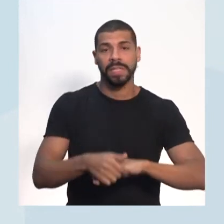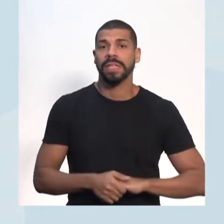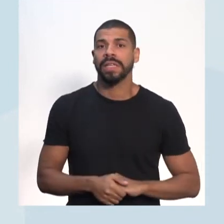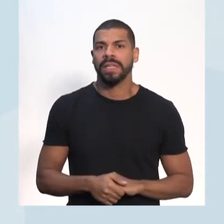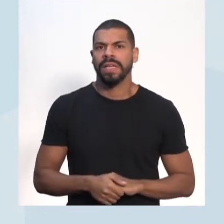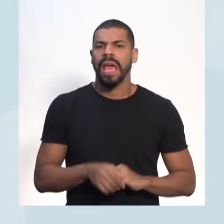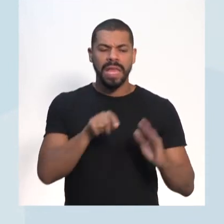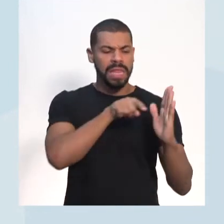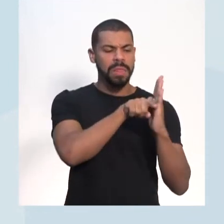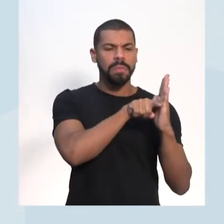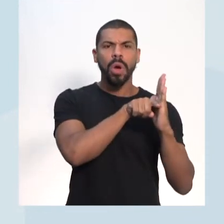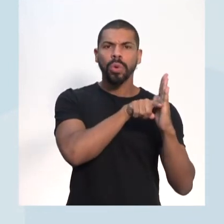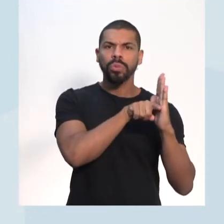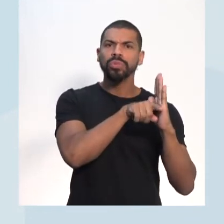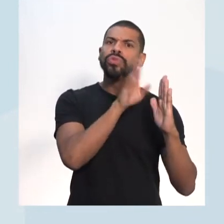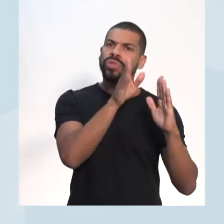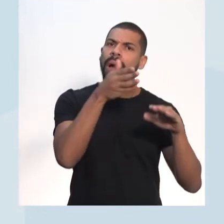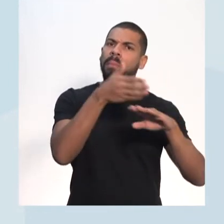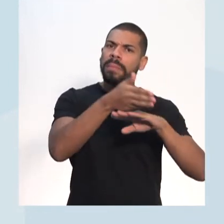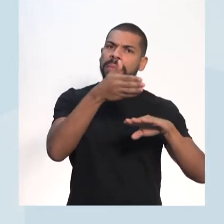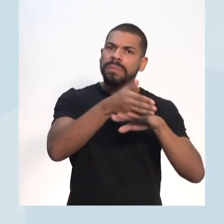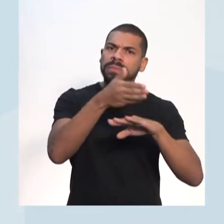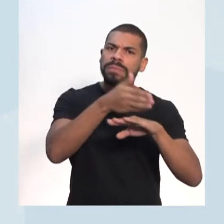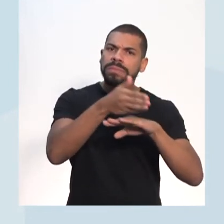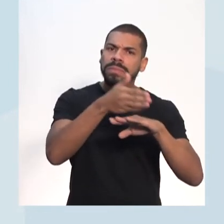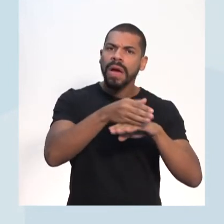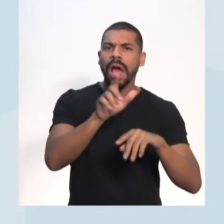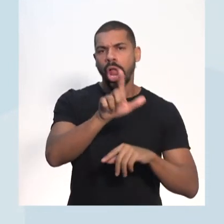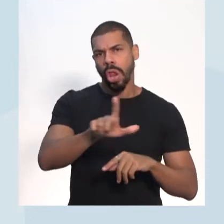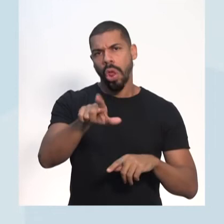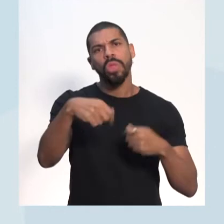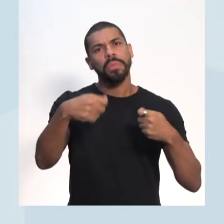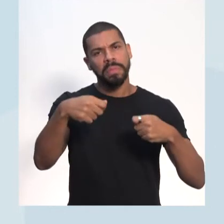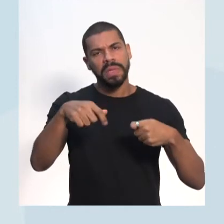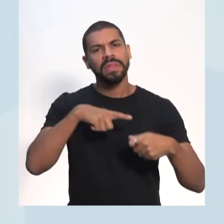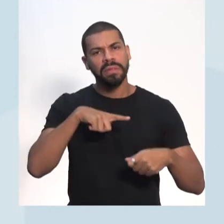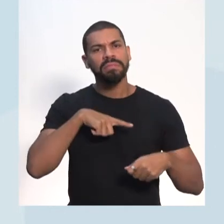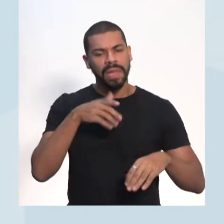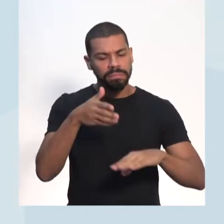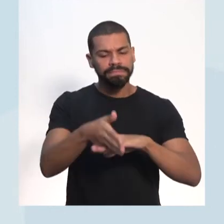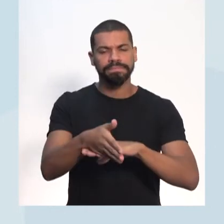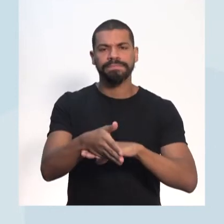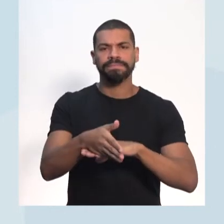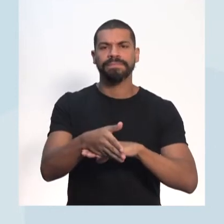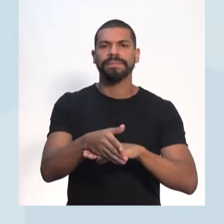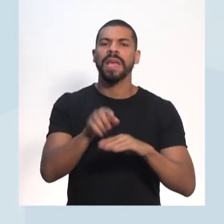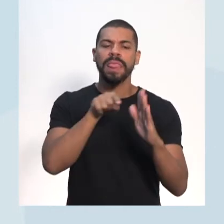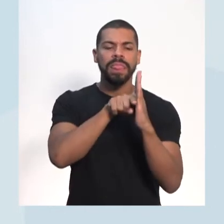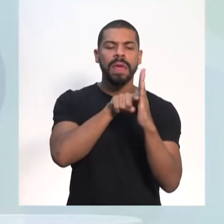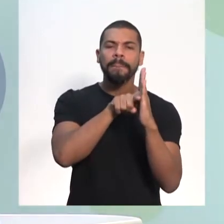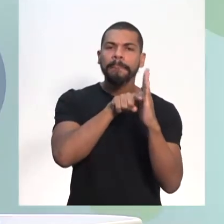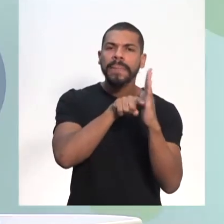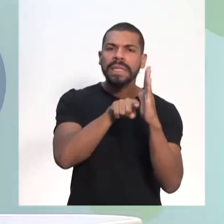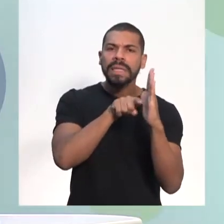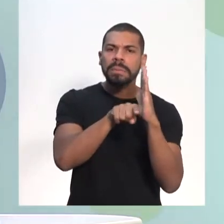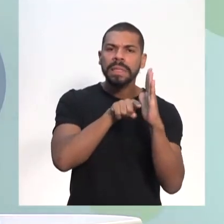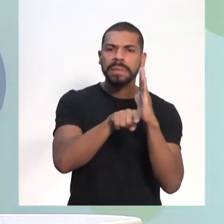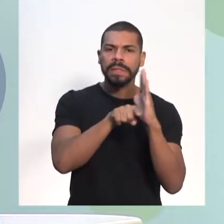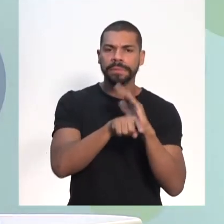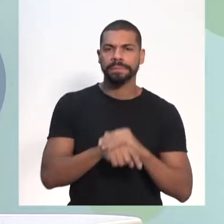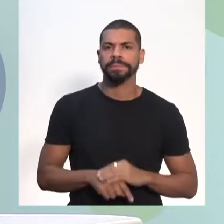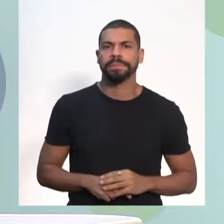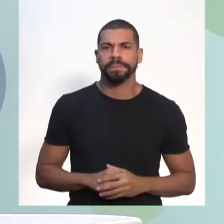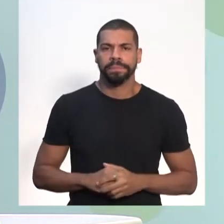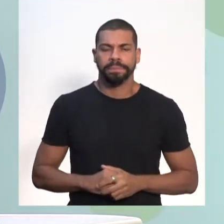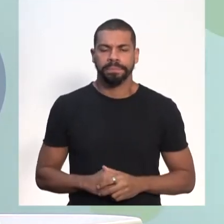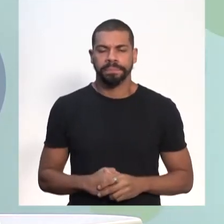Eles participaram do replanejamento, é legítimo que eles tenham o acesso e que eles concluam essa atividade também. Próxima tela, por